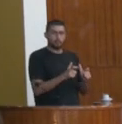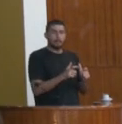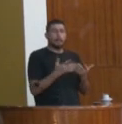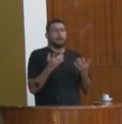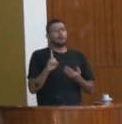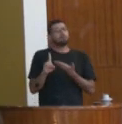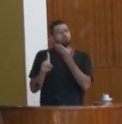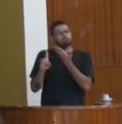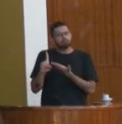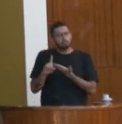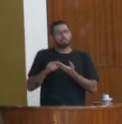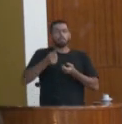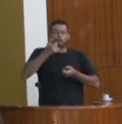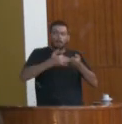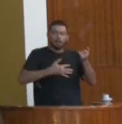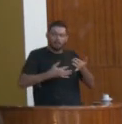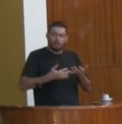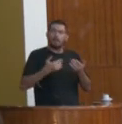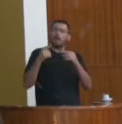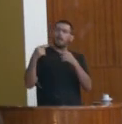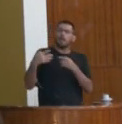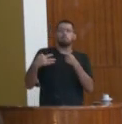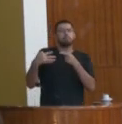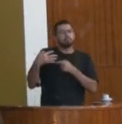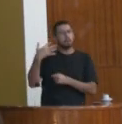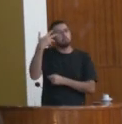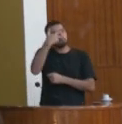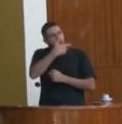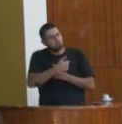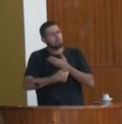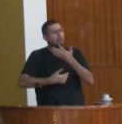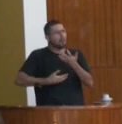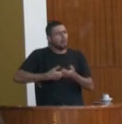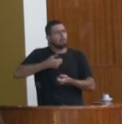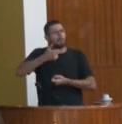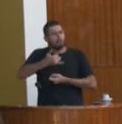olha, gente, isso é tudo muito bonito, né? Mas, poxa, esse ano teve